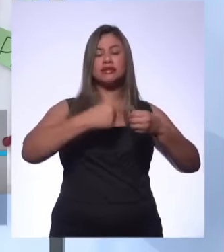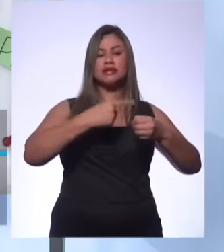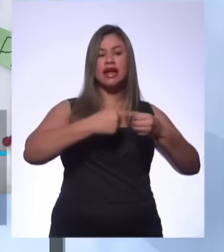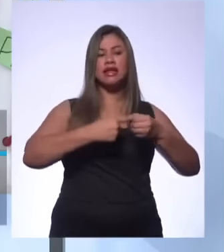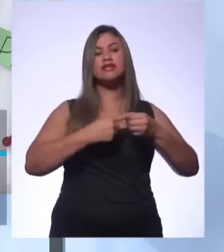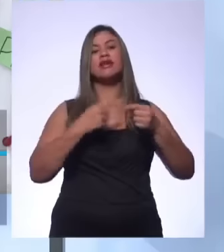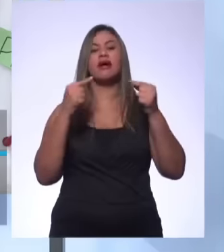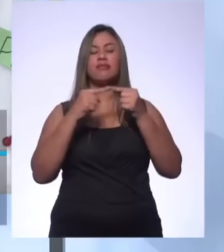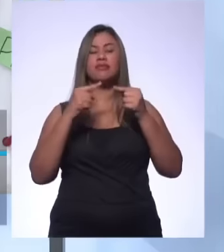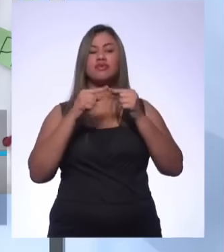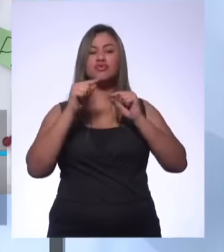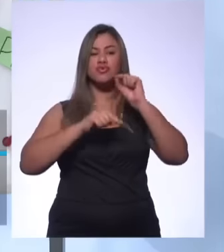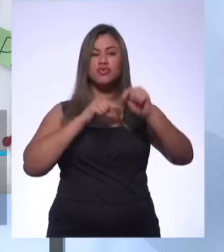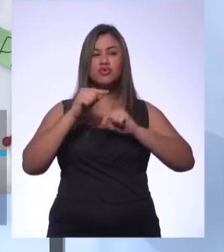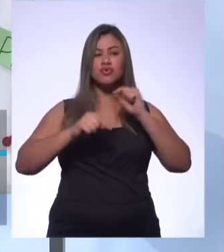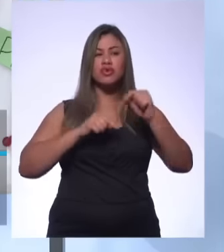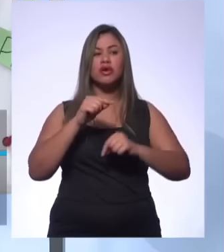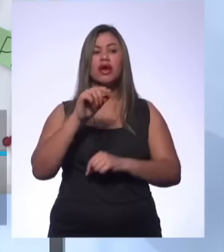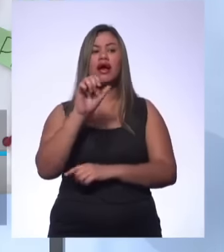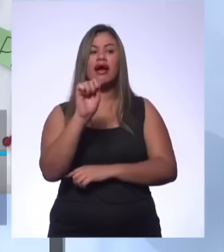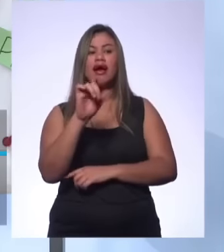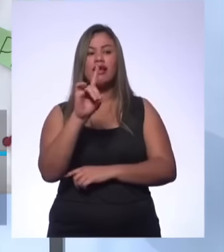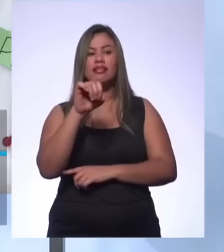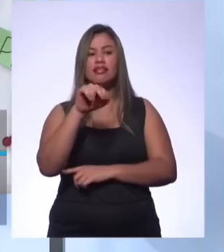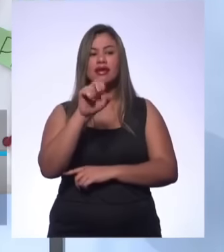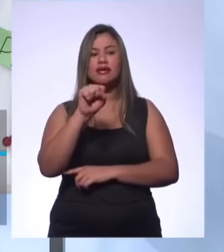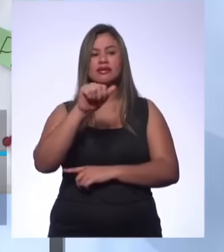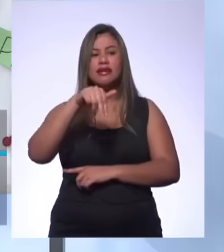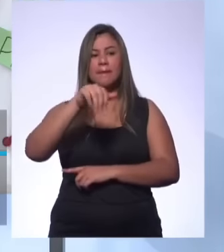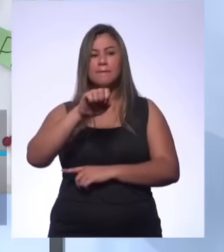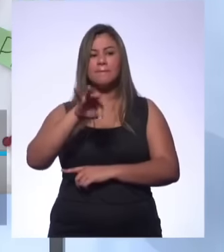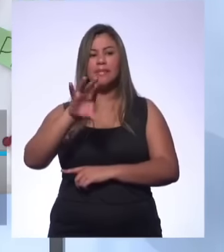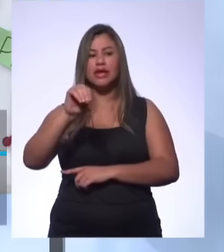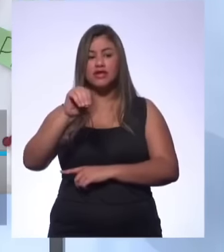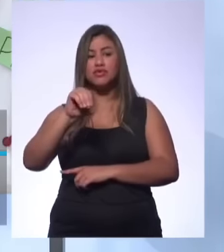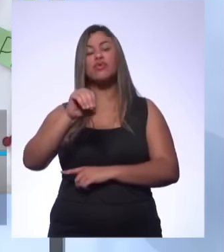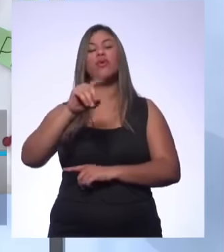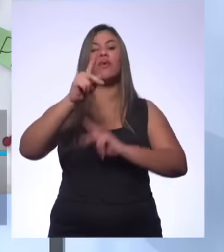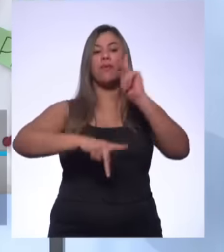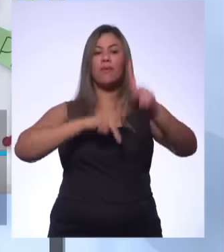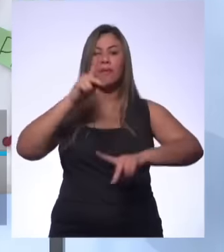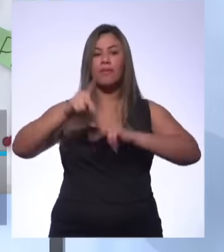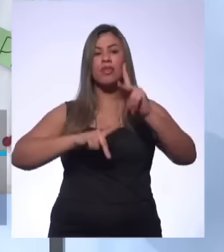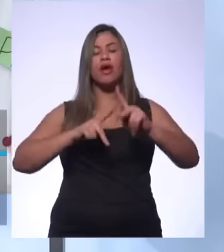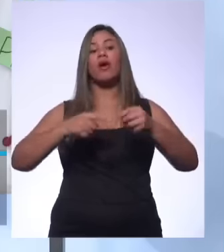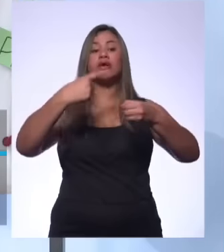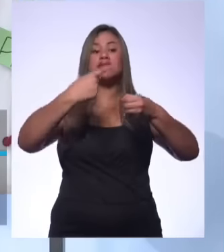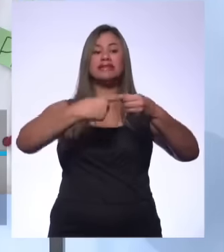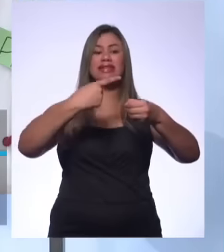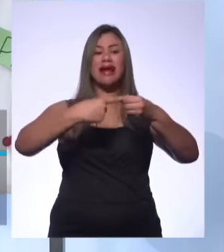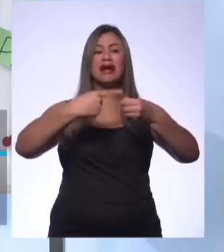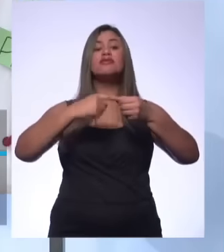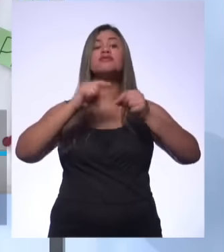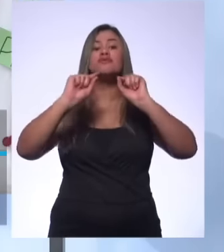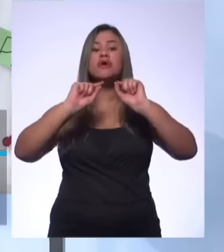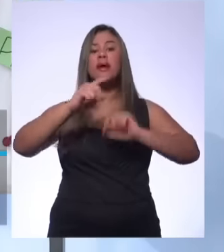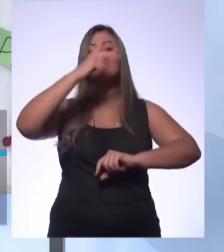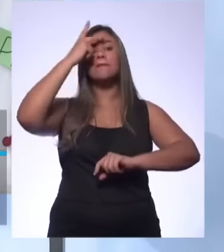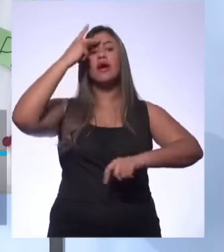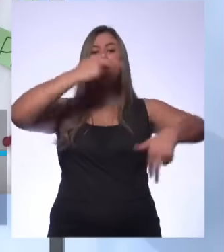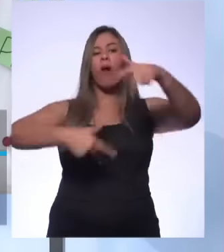palavra difícil. Você falou agora, adensamento populacional. Mas é isto. Nas cidades, nós temos ali uma concentração. As